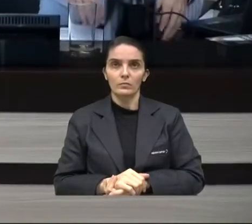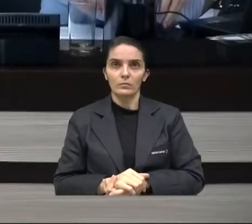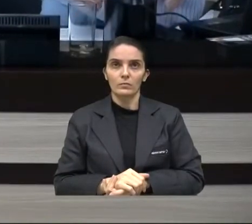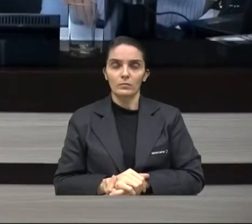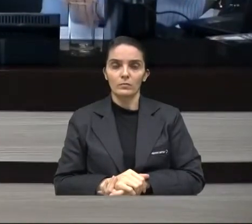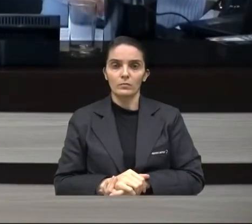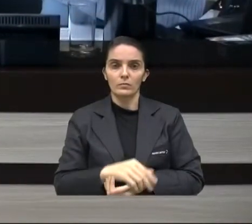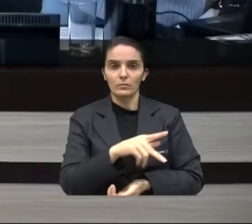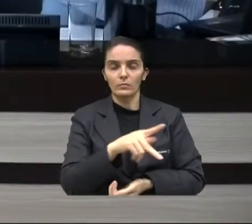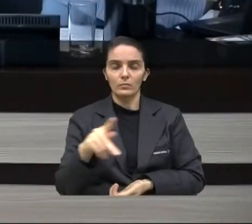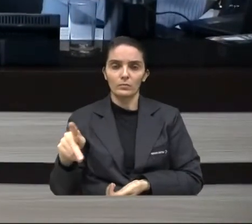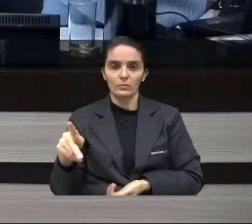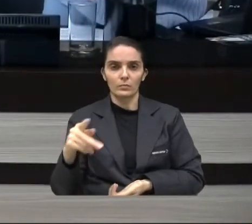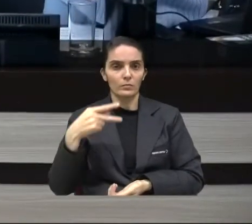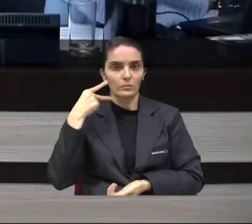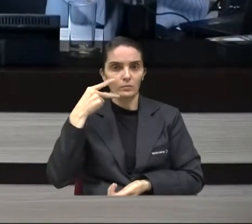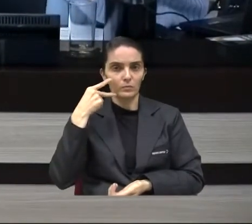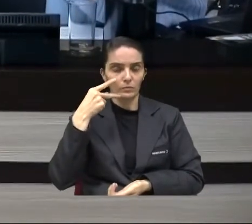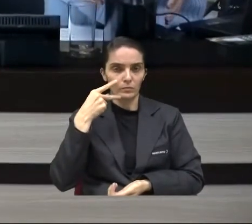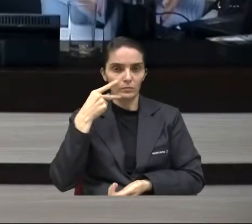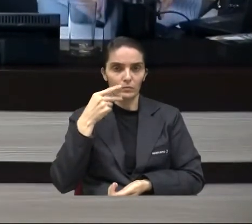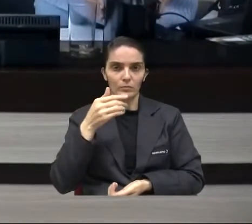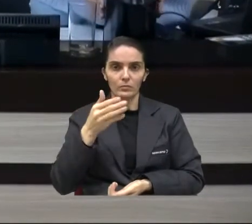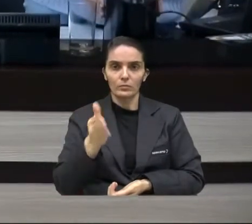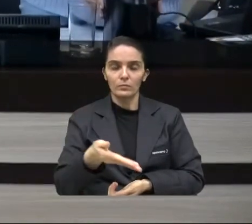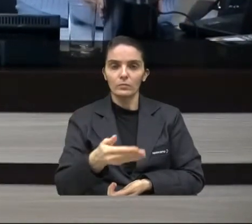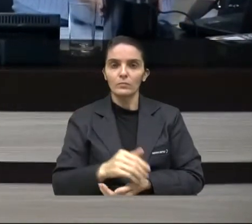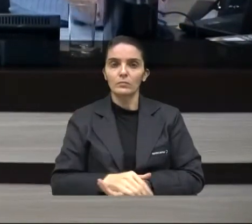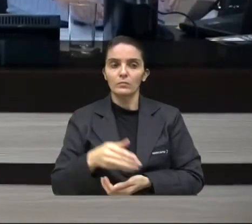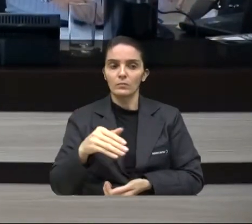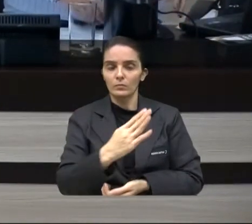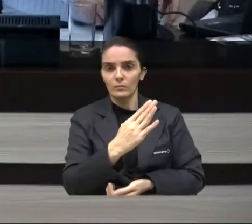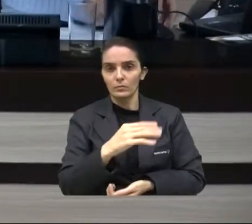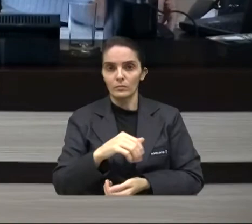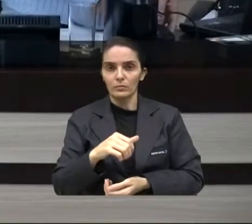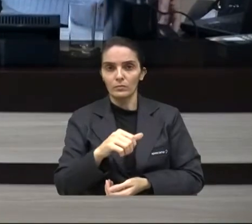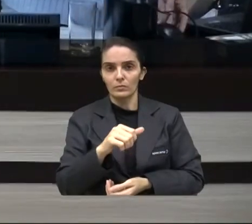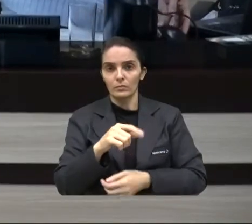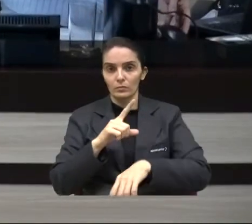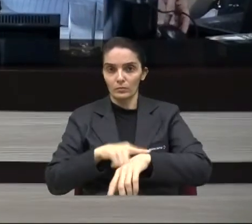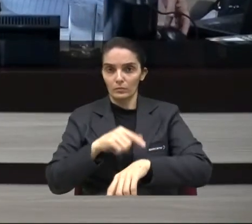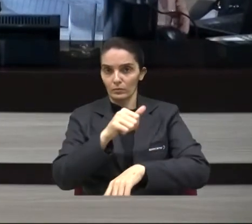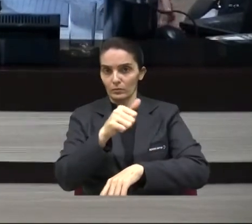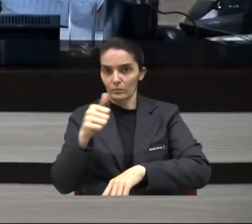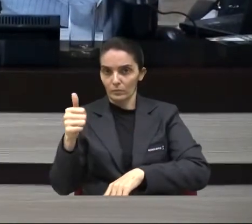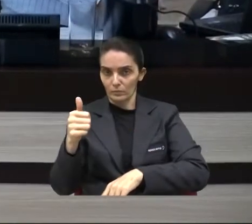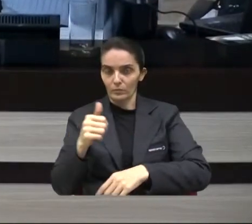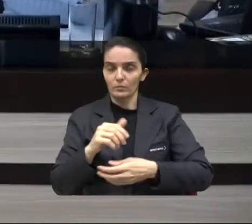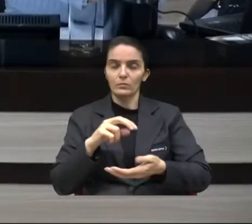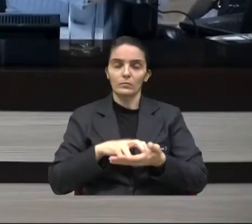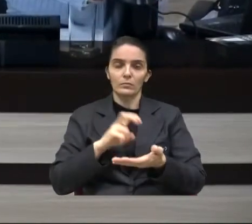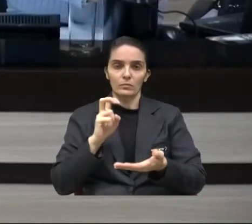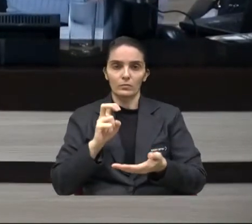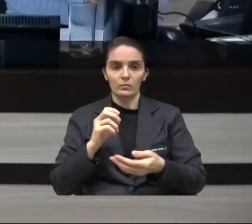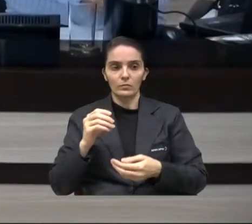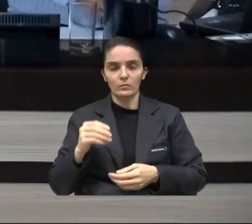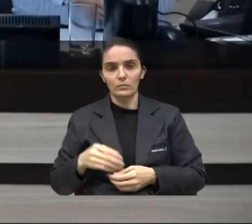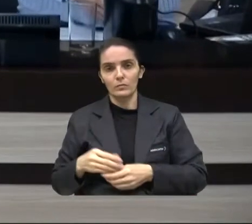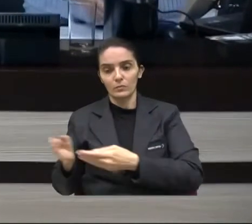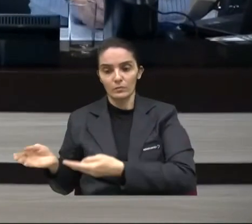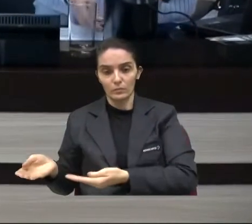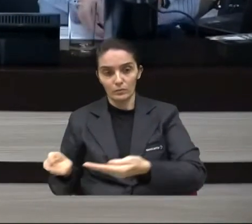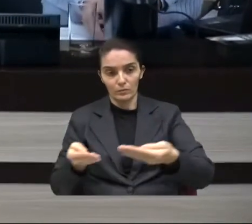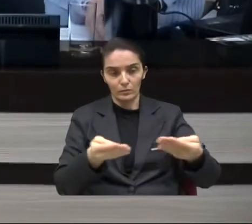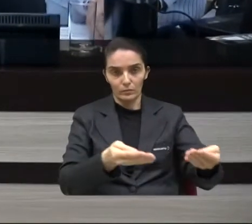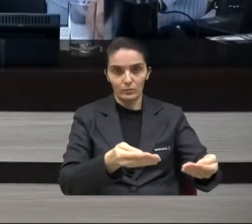Senhor presidente, nobres pares, hoje estive às 11 horas fazendo uma visita de boas-vindas